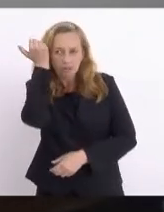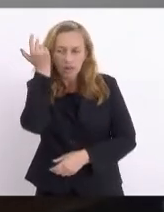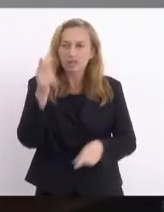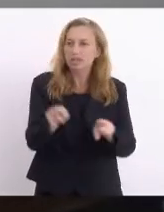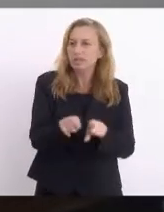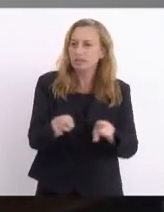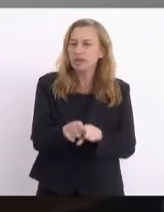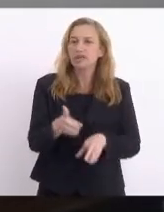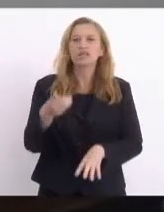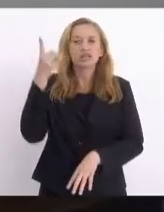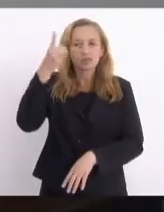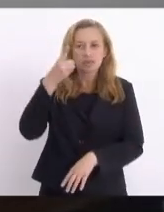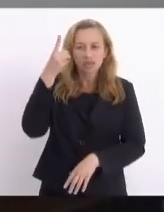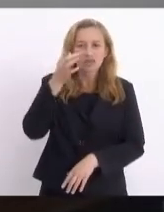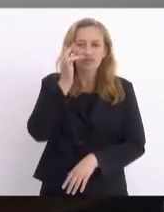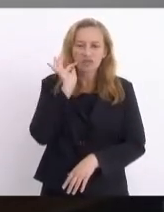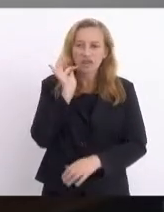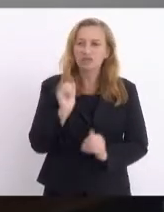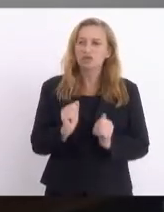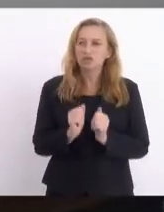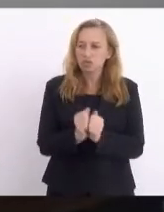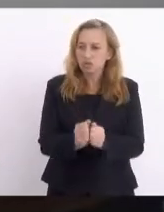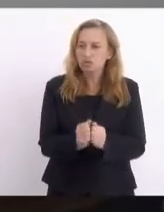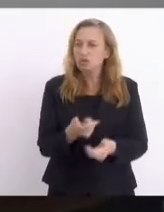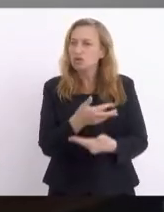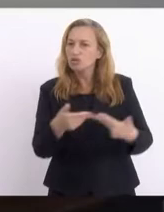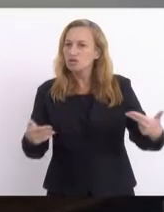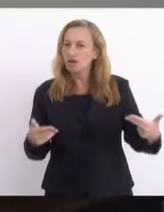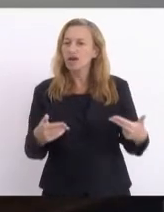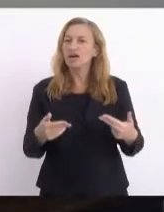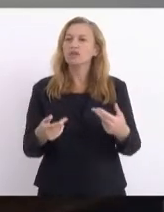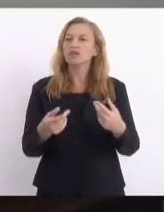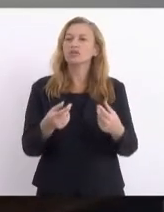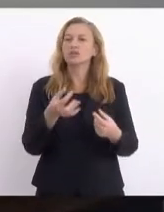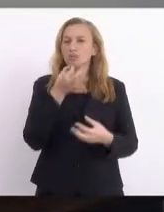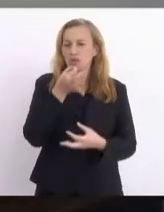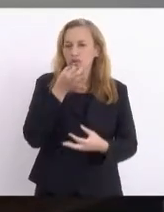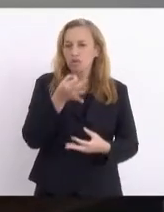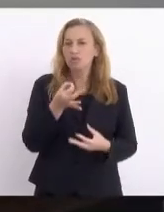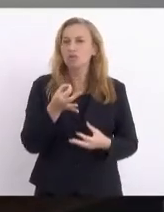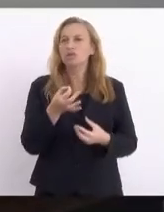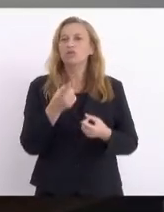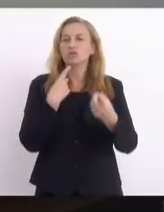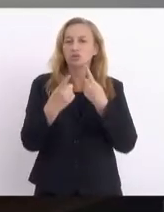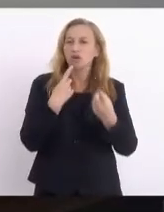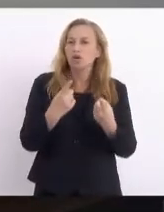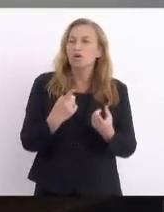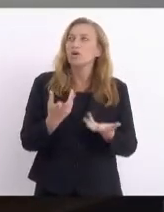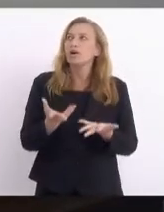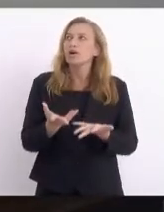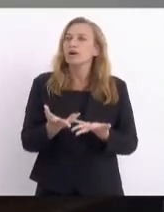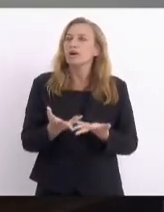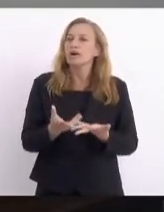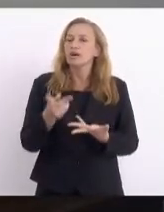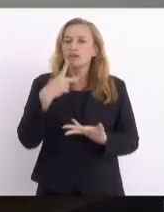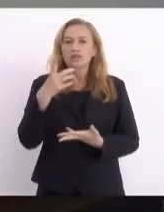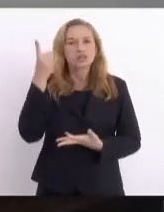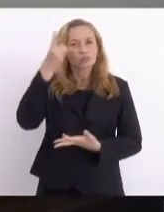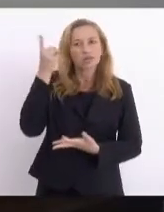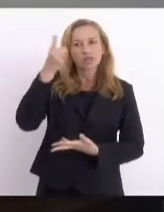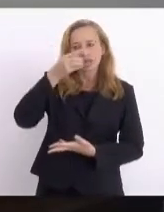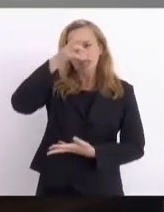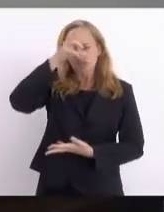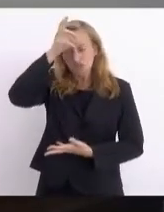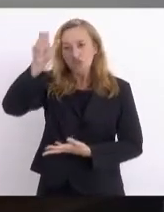pelo deputado Flávio Serafini, com muitas contribuições ao debate. Então, eu considero, inclusive, deputada Tia Ju, que